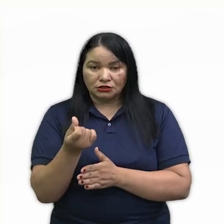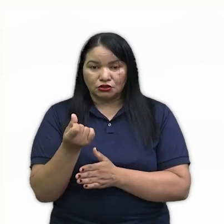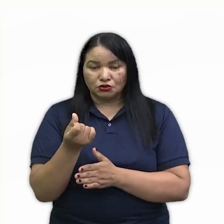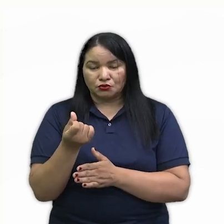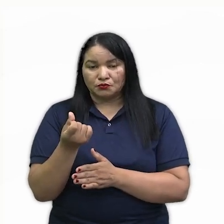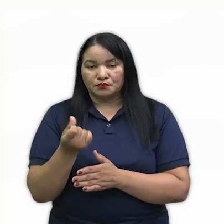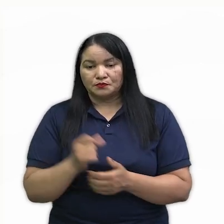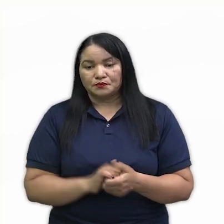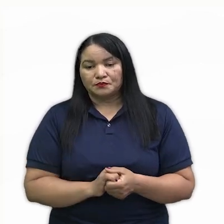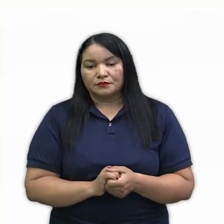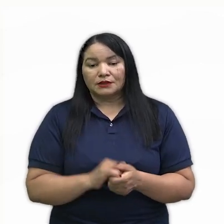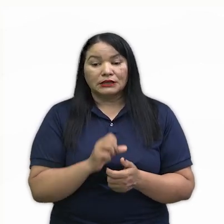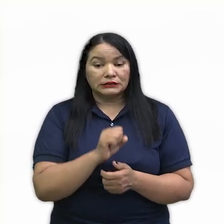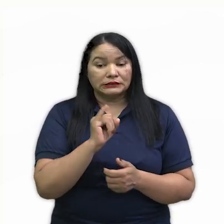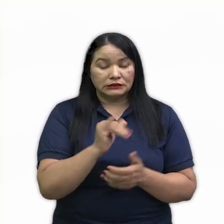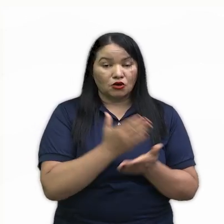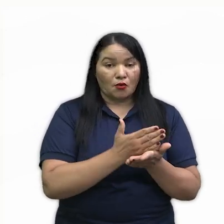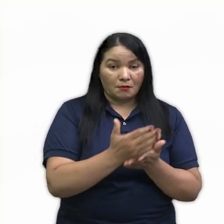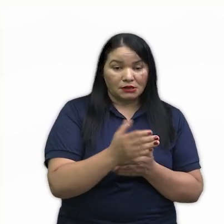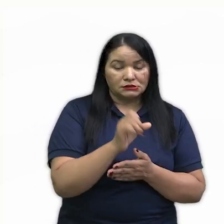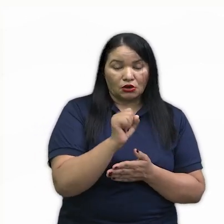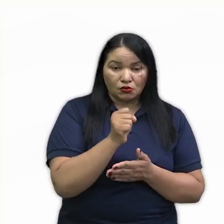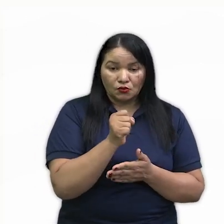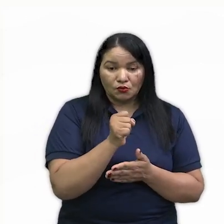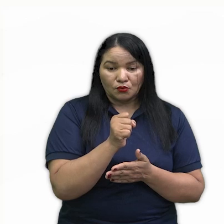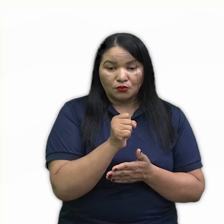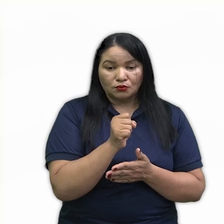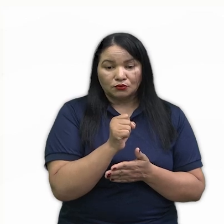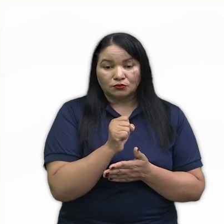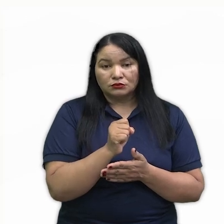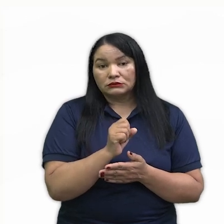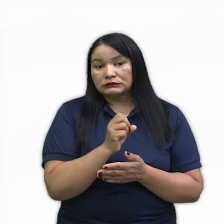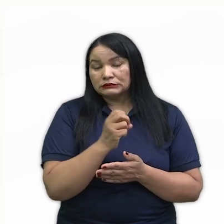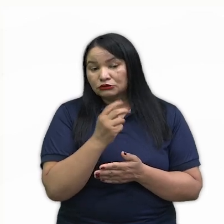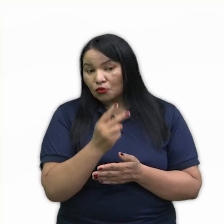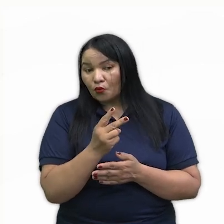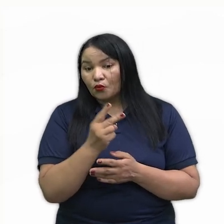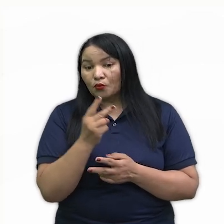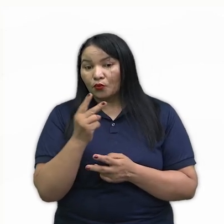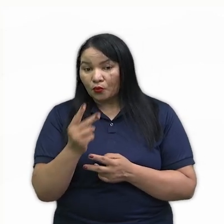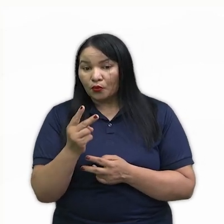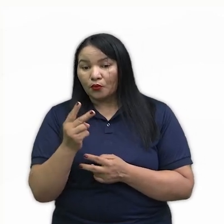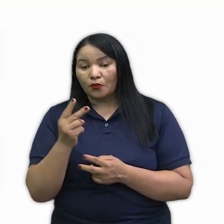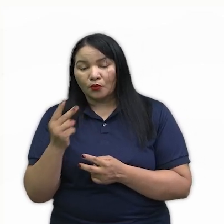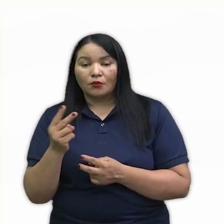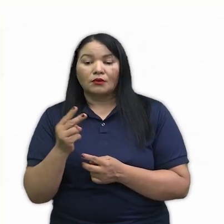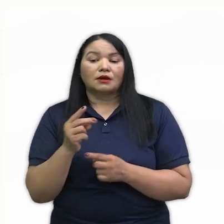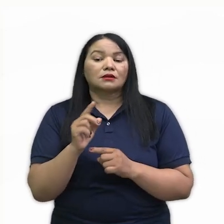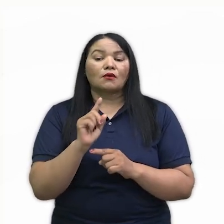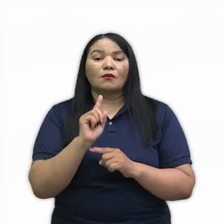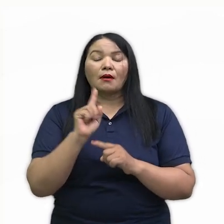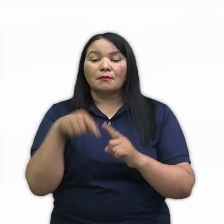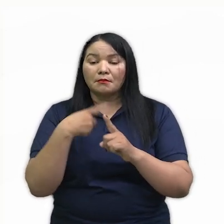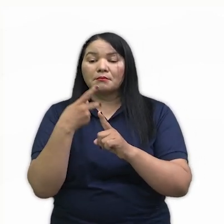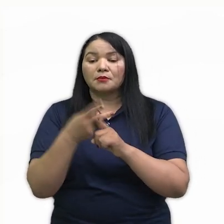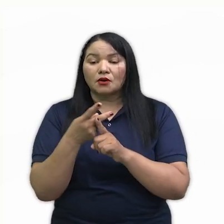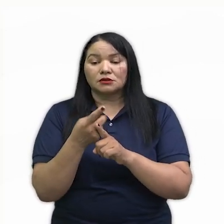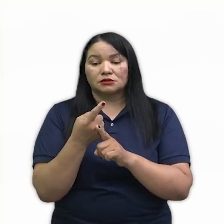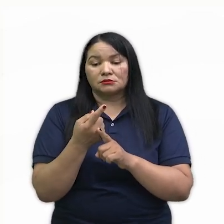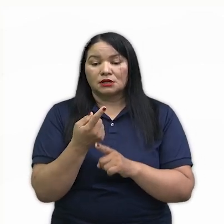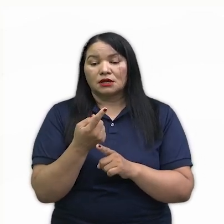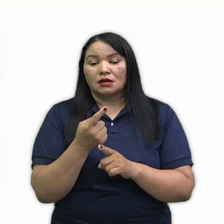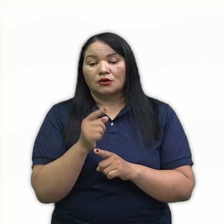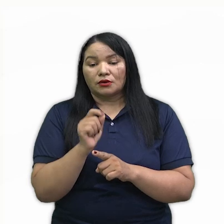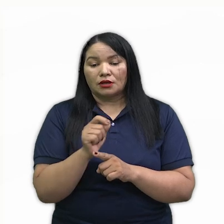veja, se começa às 8 horas, né, e ele está contando de 2 em 2 horas, significa então que a próxima sequência